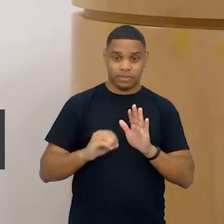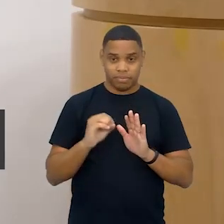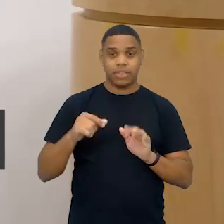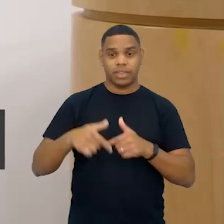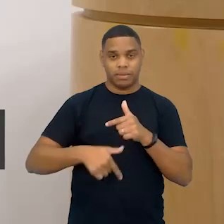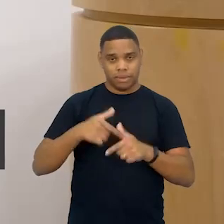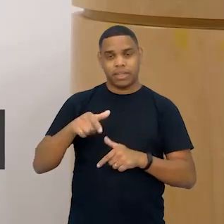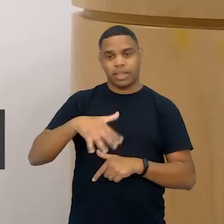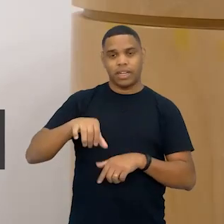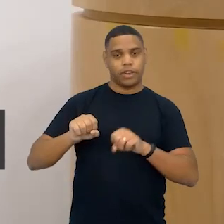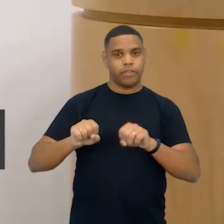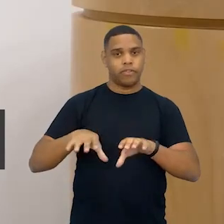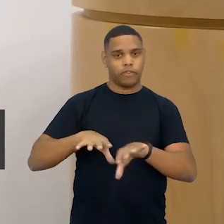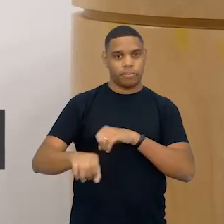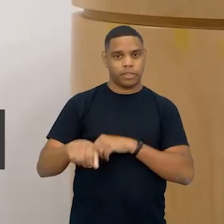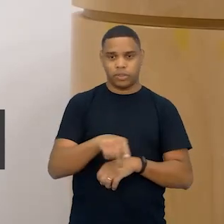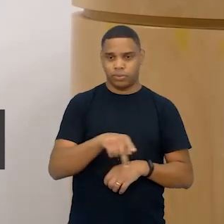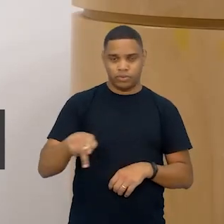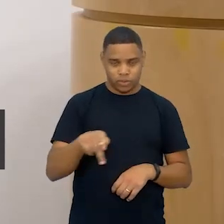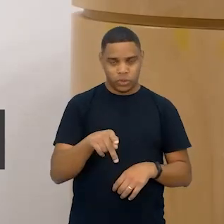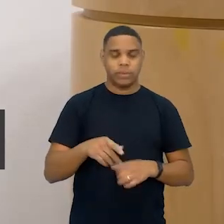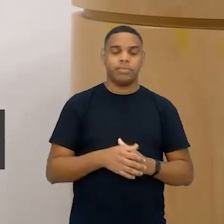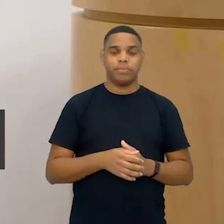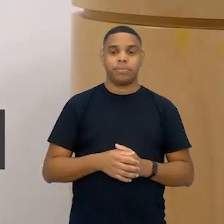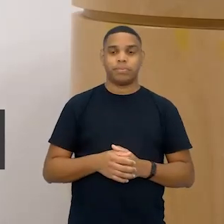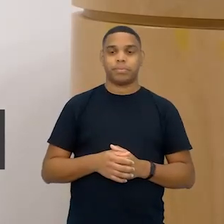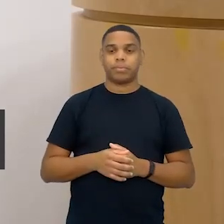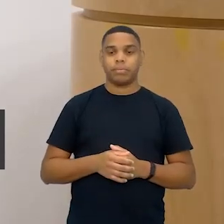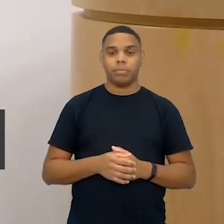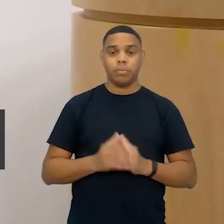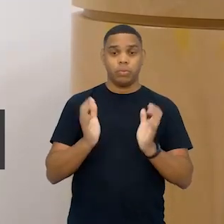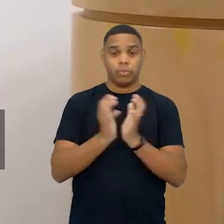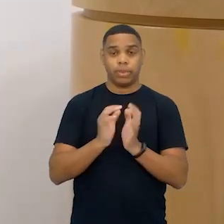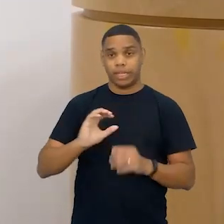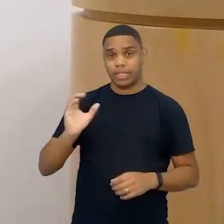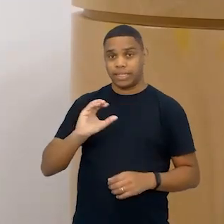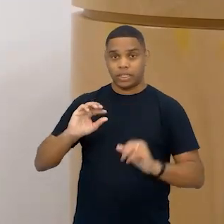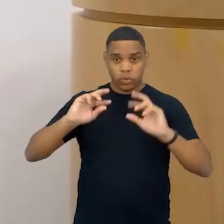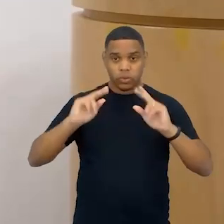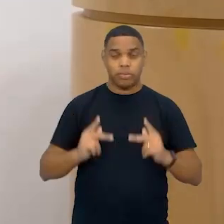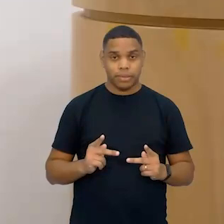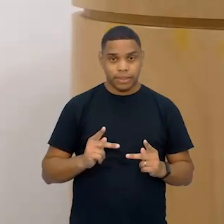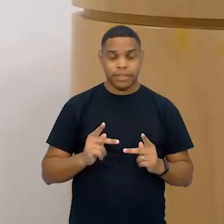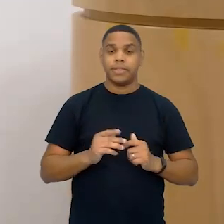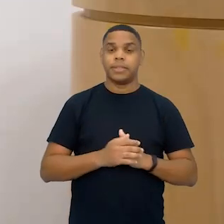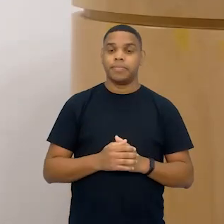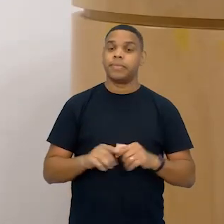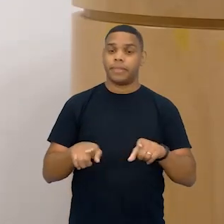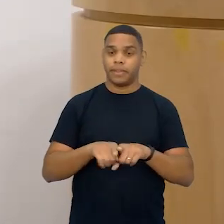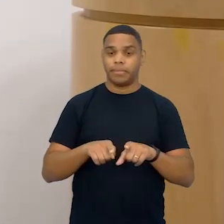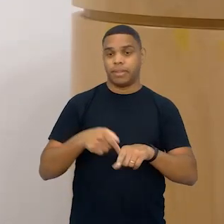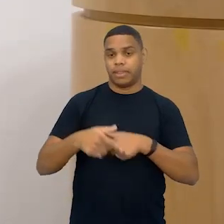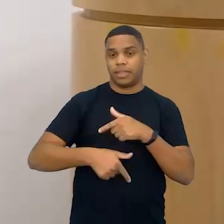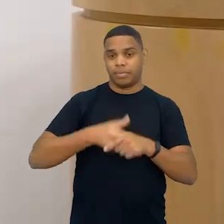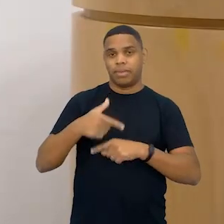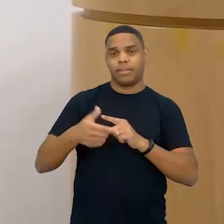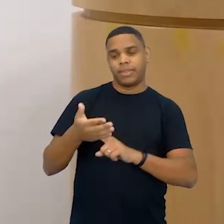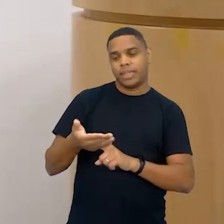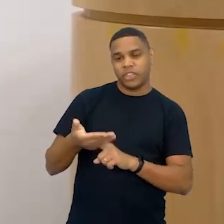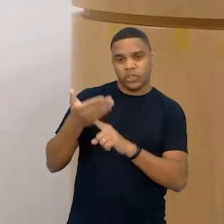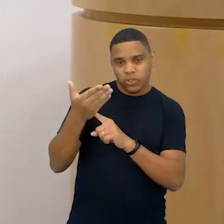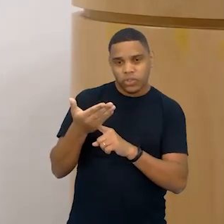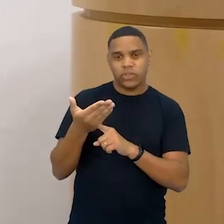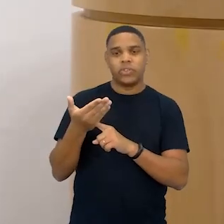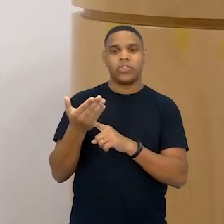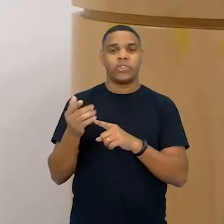na formação de professores, principalmente. Sou da equipe de Ciências Humanas e também atuo com